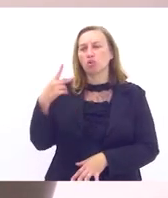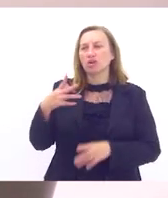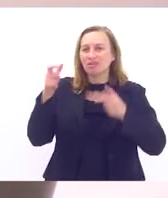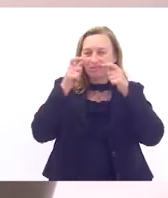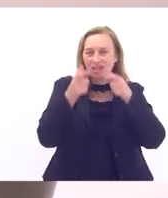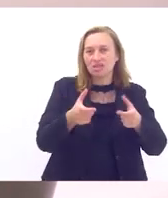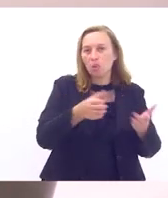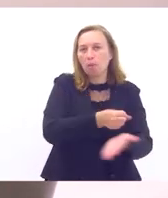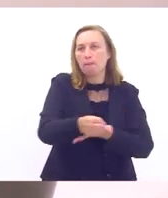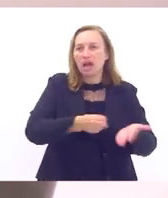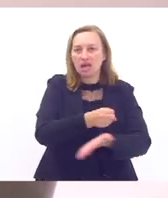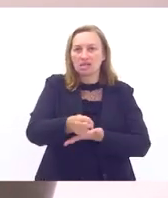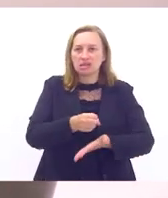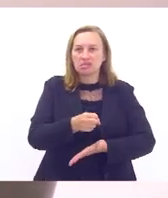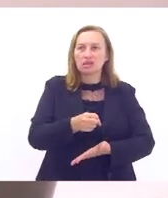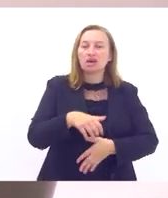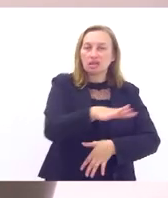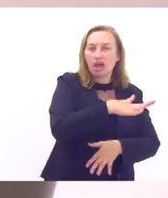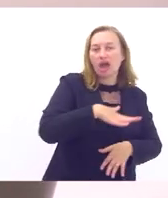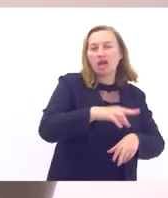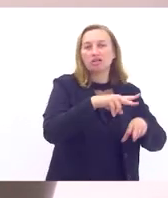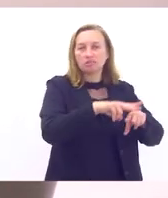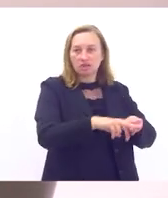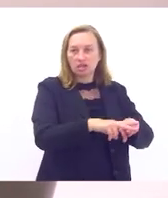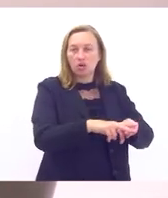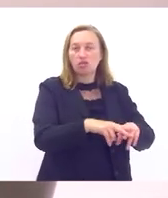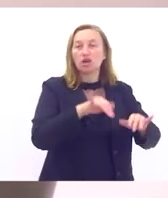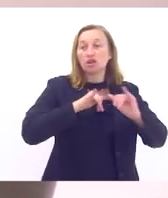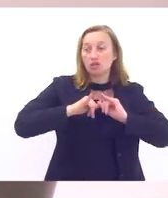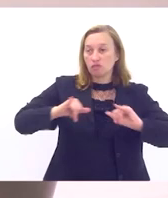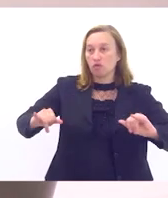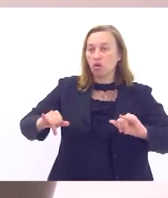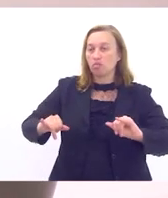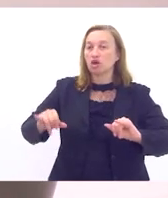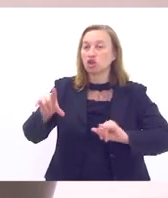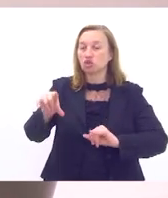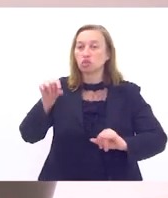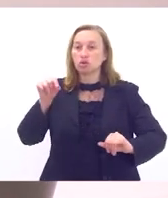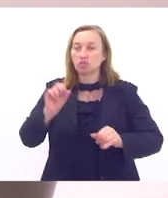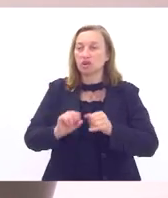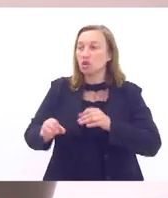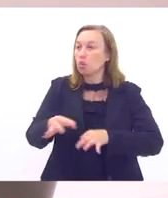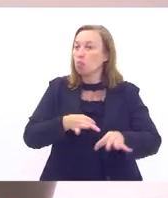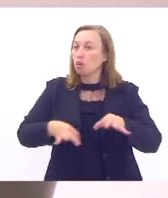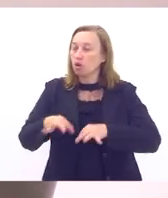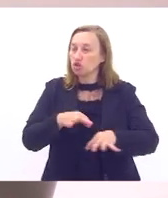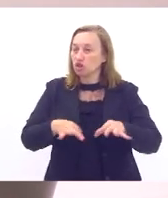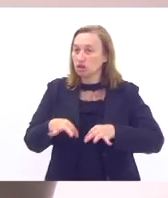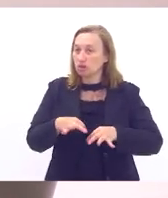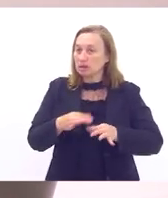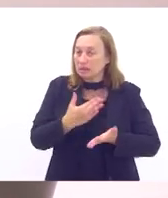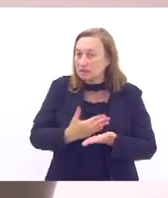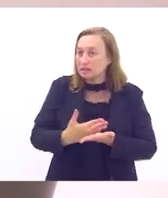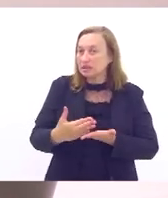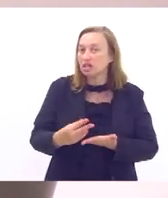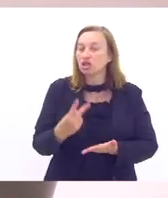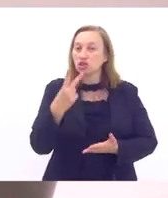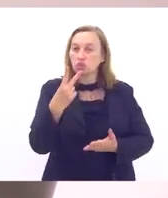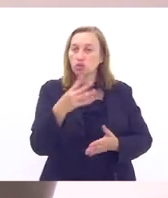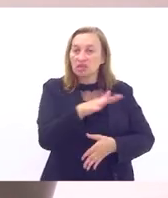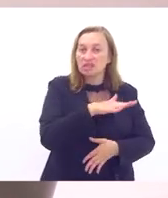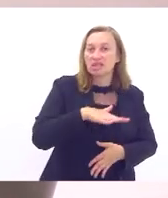atenção básica no âmbito do PNASP, comunica que decidiu fazer um projeto piloto em duas